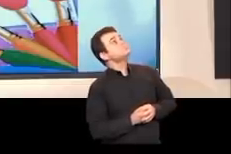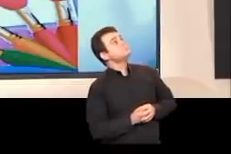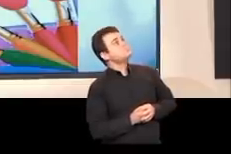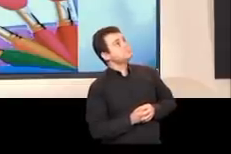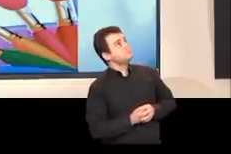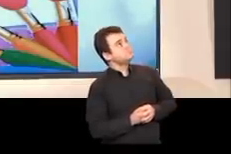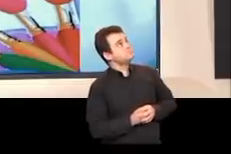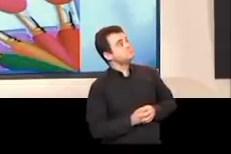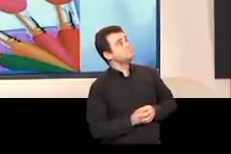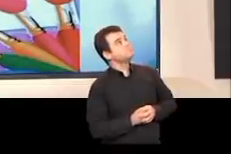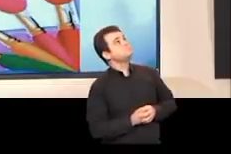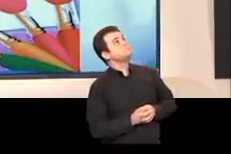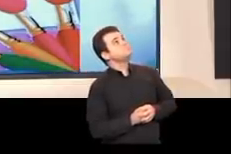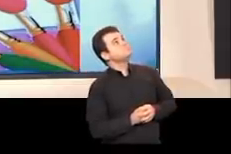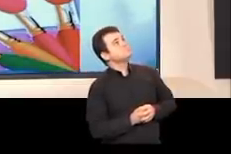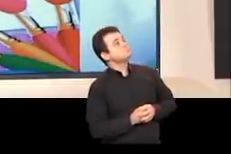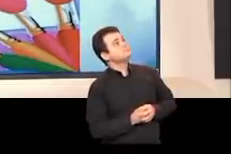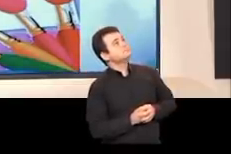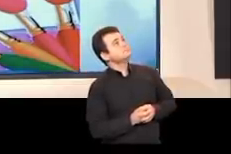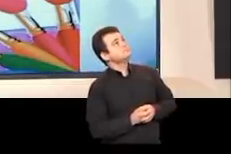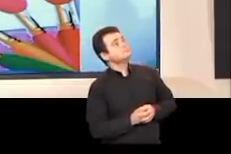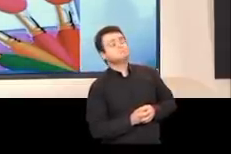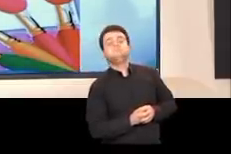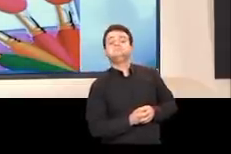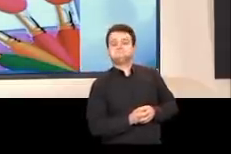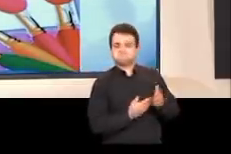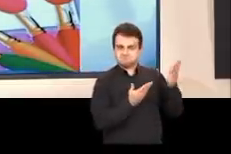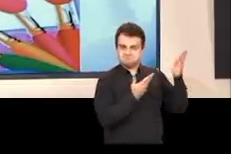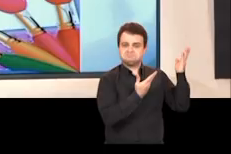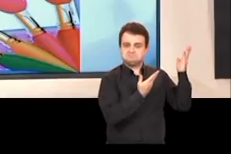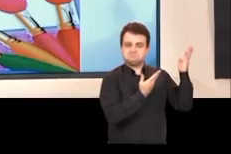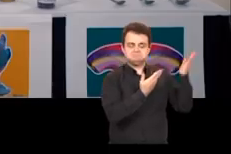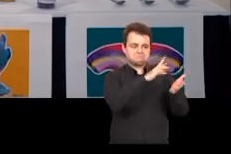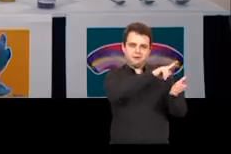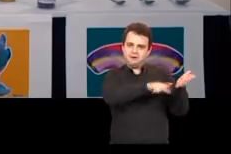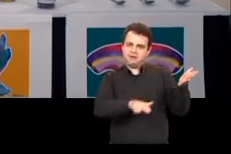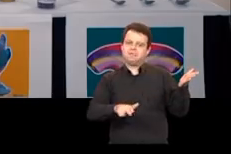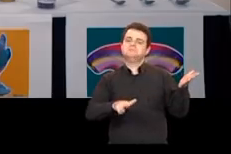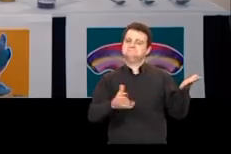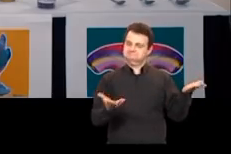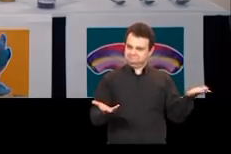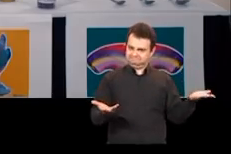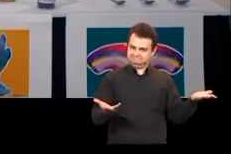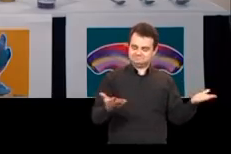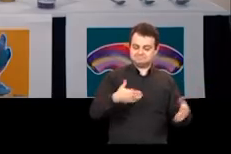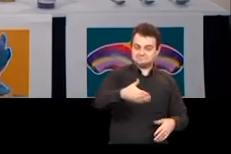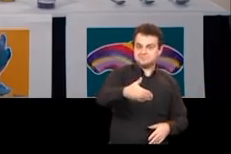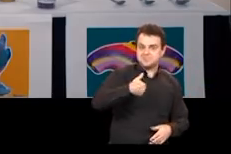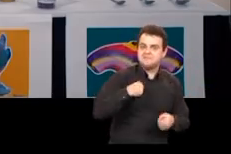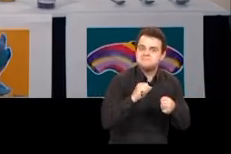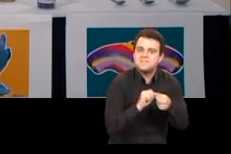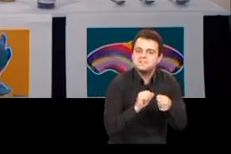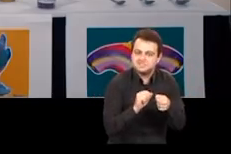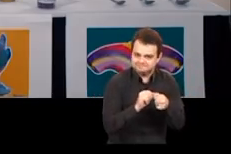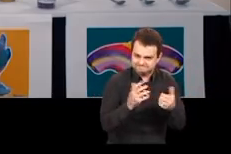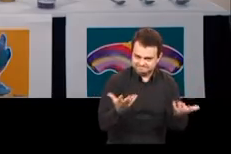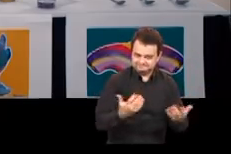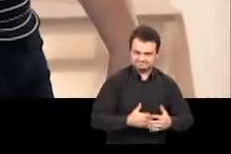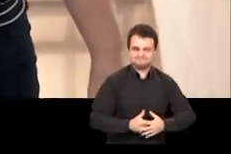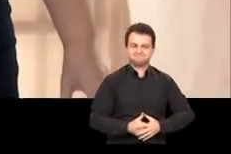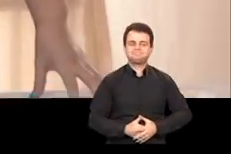beterraba e couve. Então vamos lá na nossa composição da tinta.